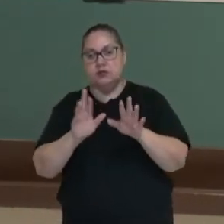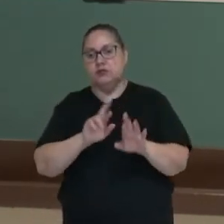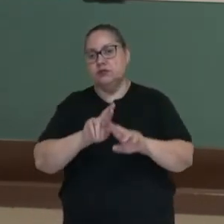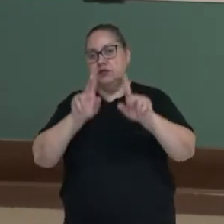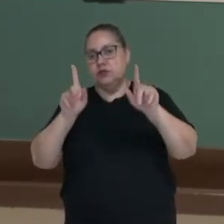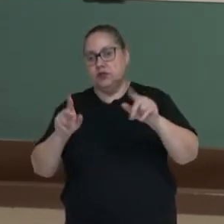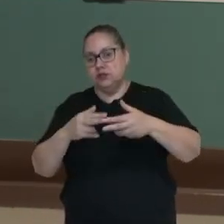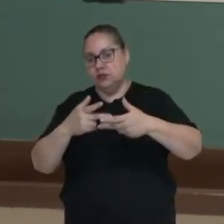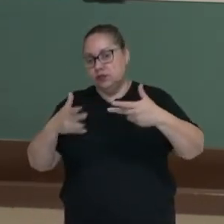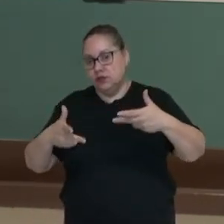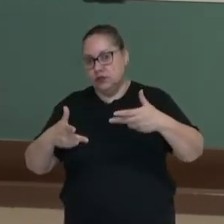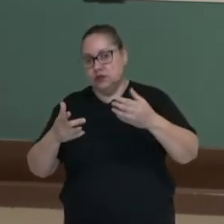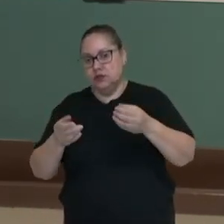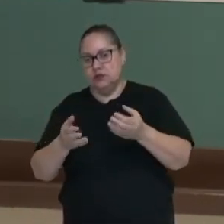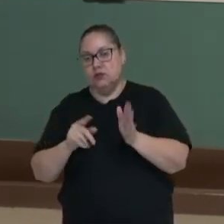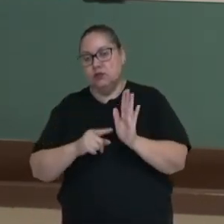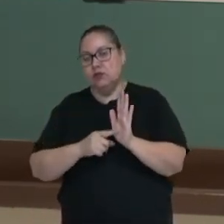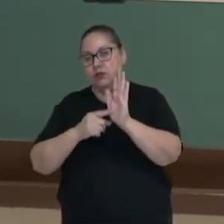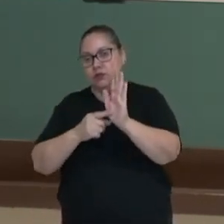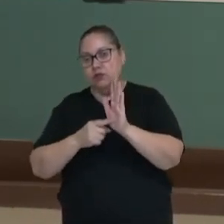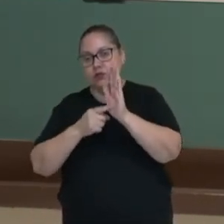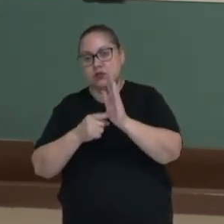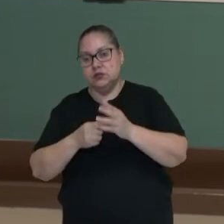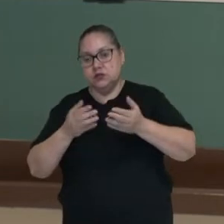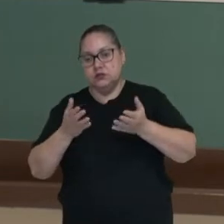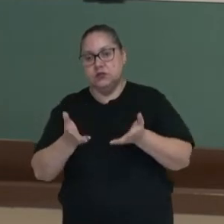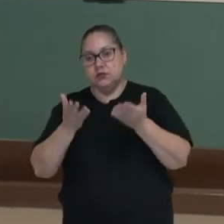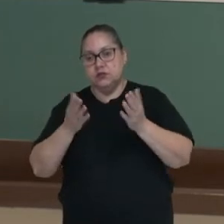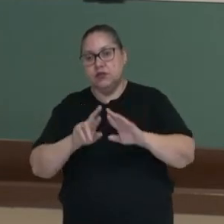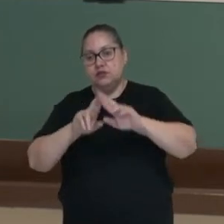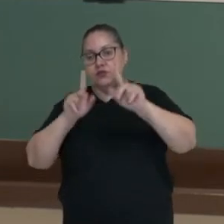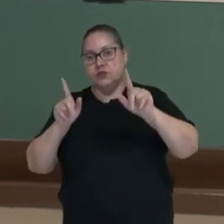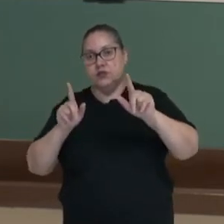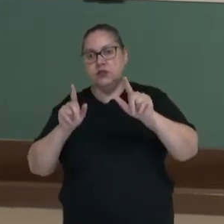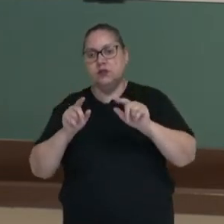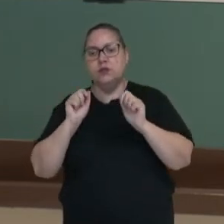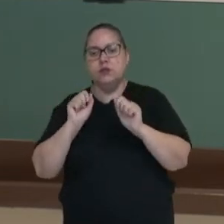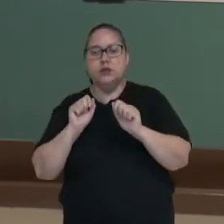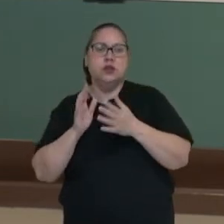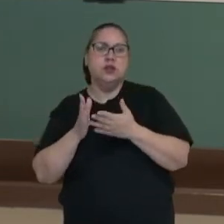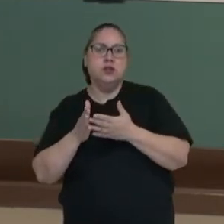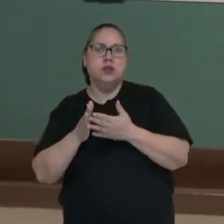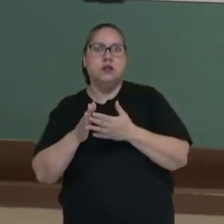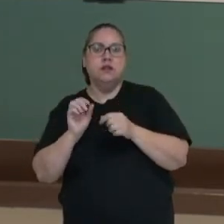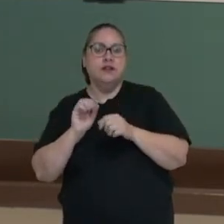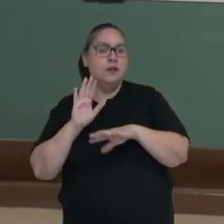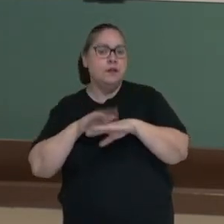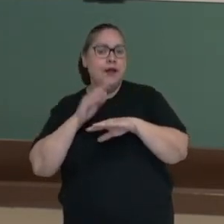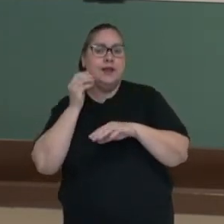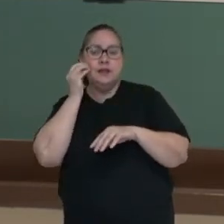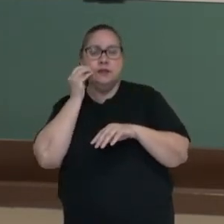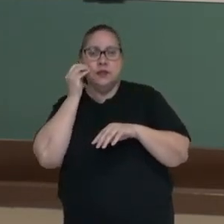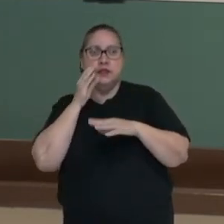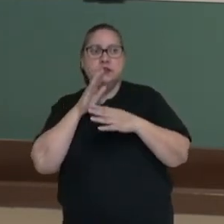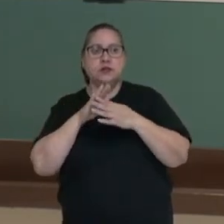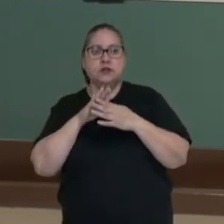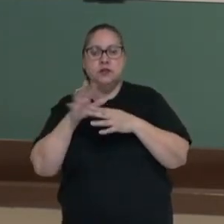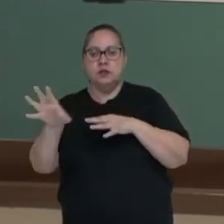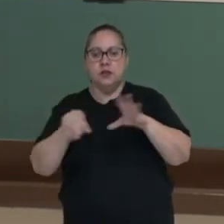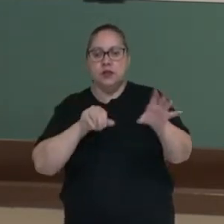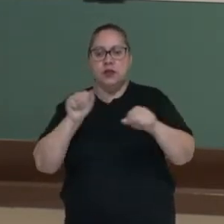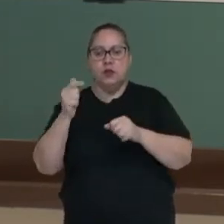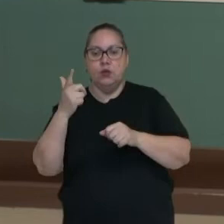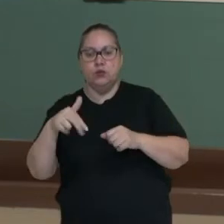Diferentes objetos vão apresentar densidades diferentes. Você pode até fazer mais experimentos,